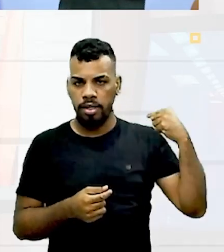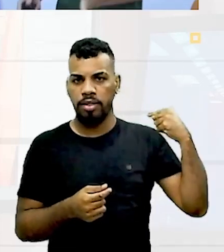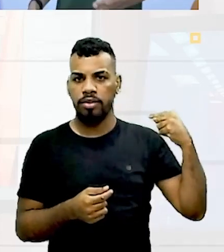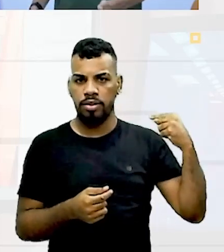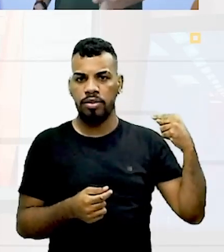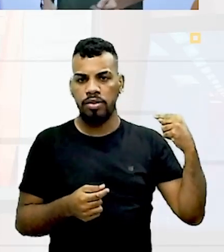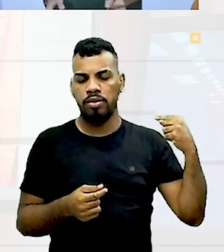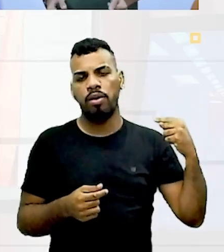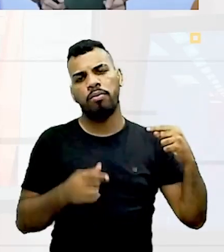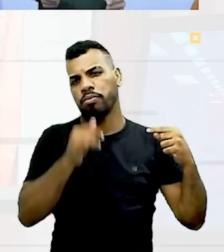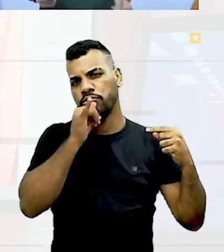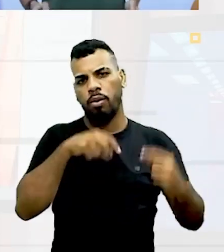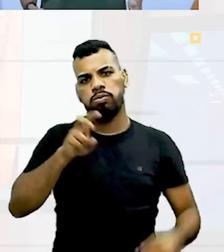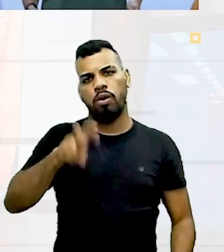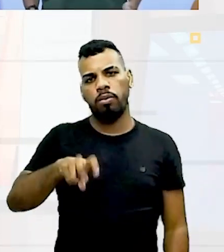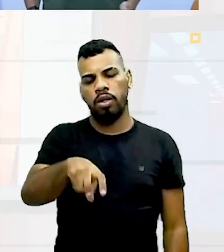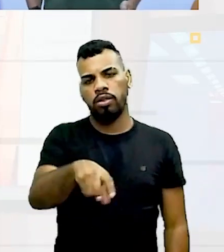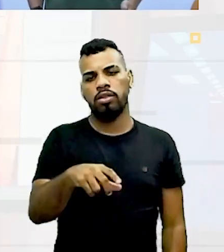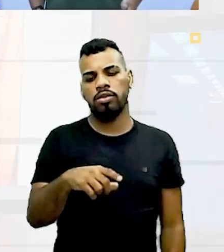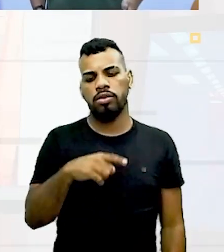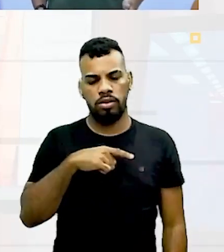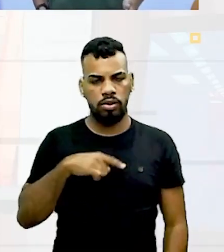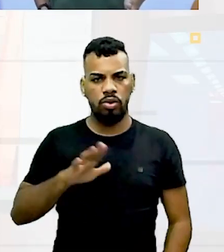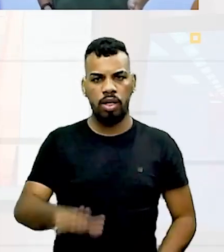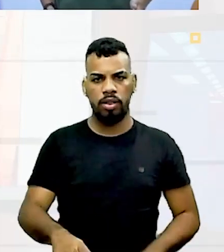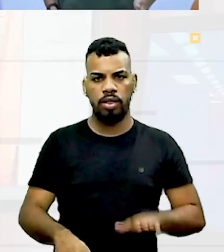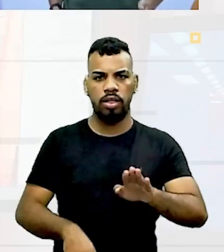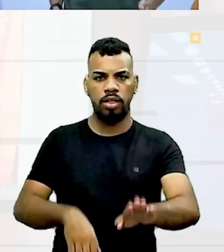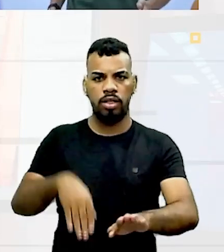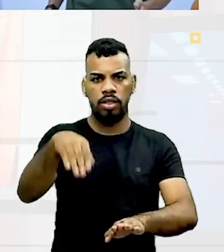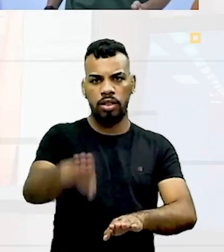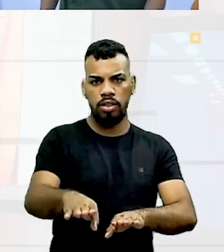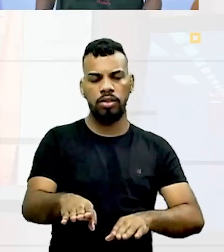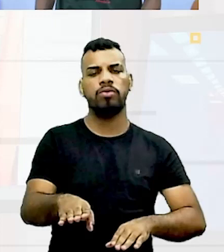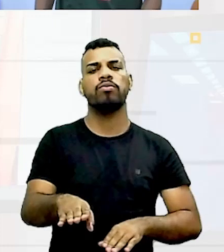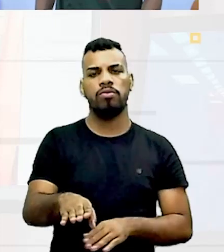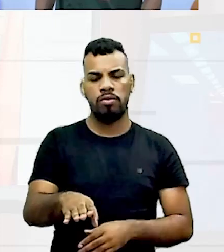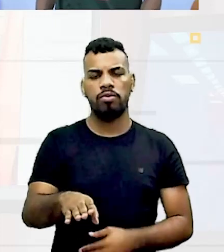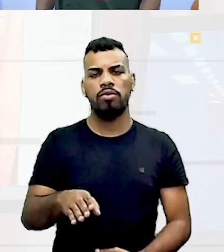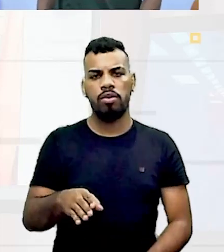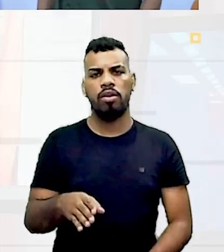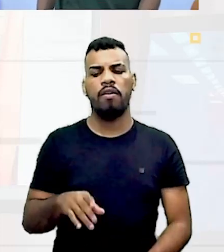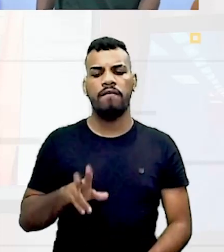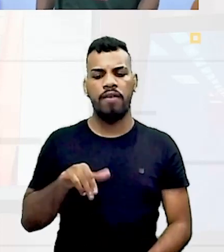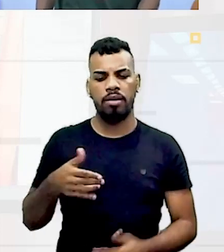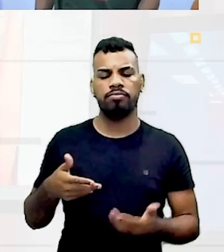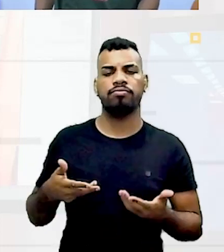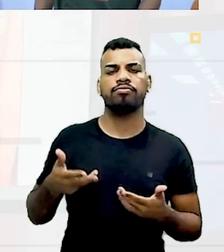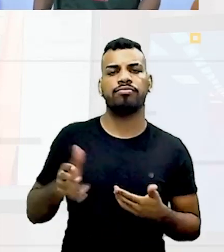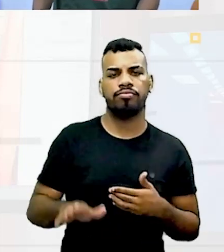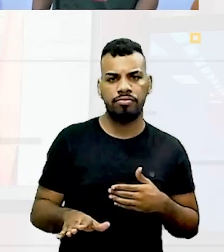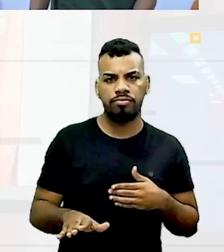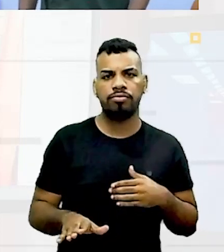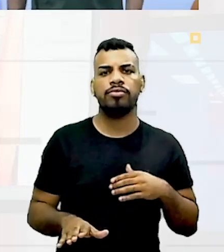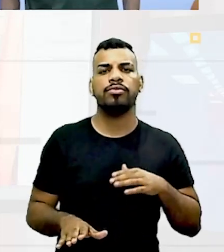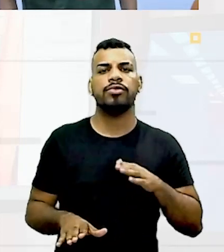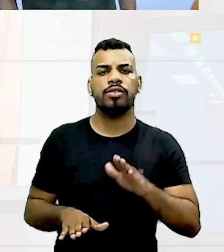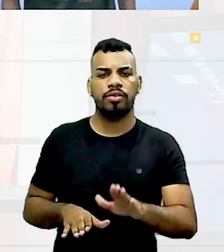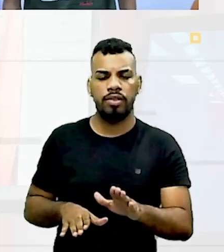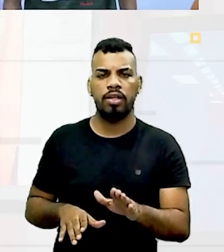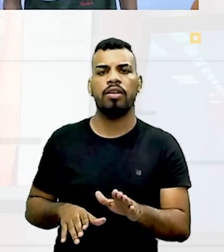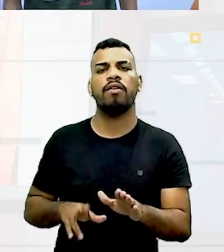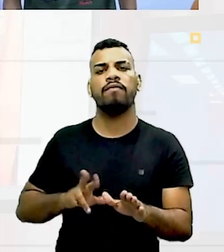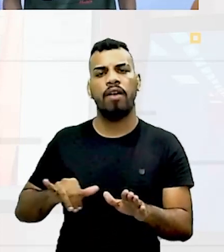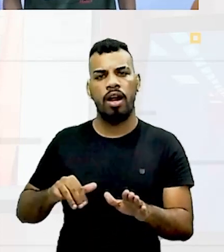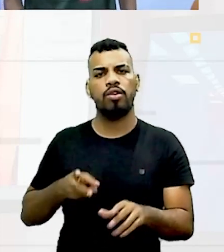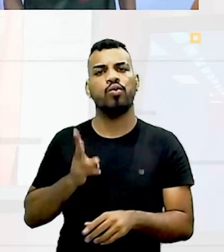exemplo, numa caminhada, você vai desenhar ele na posição inicial, você vai fazer ele avançando e se abaixando um pouquinho, você vai